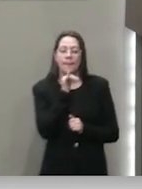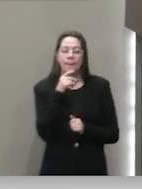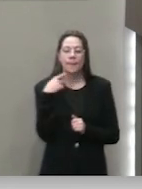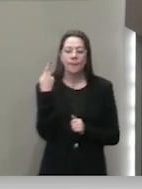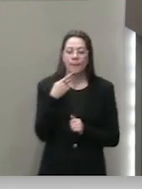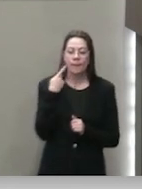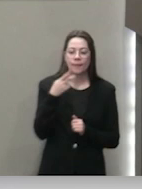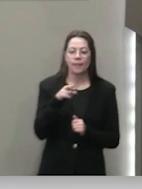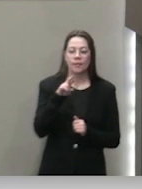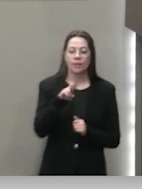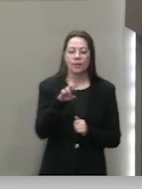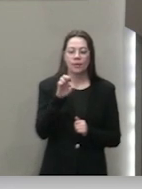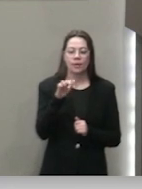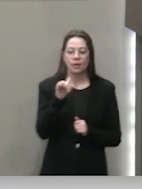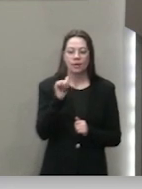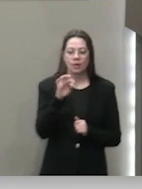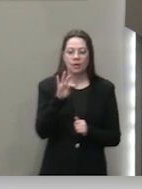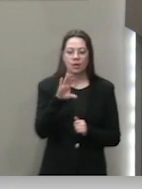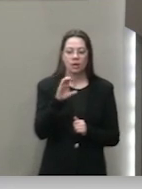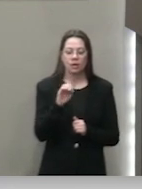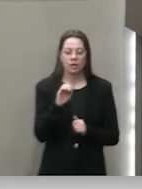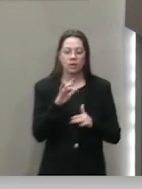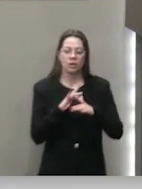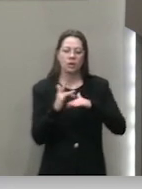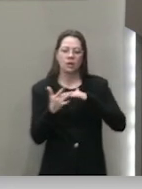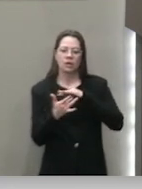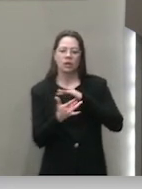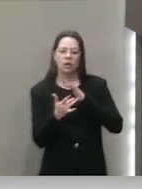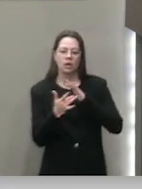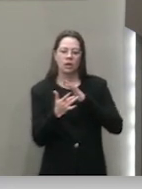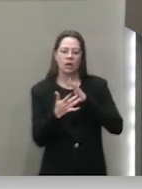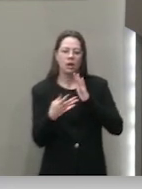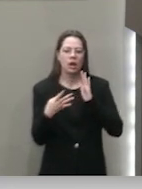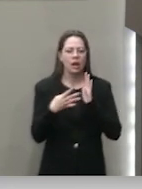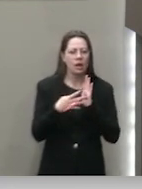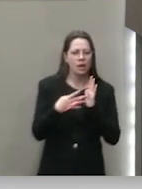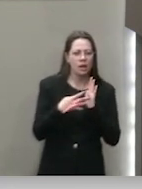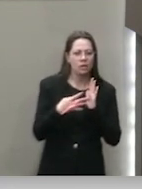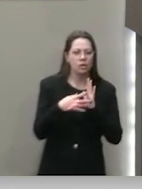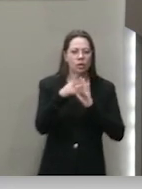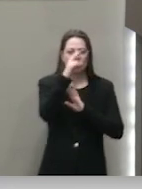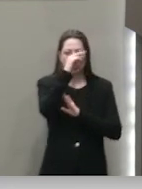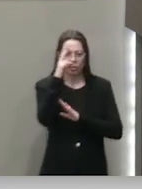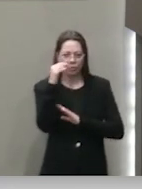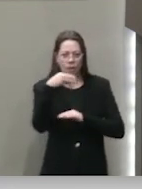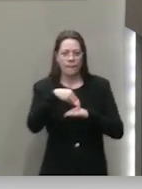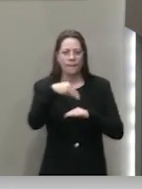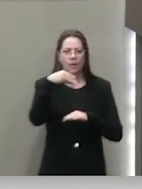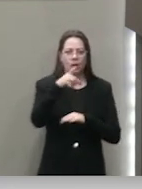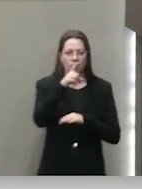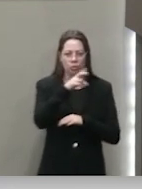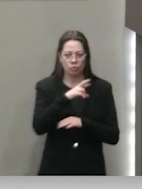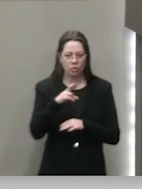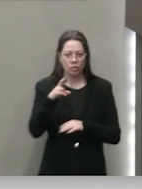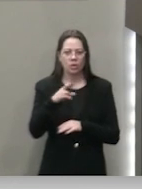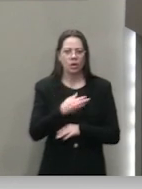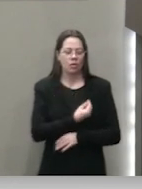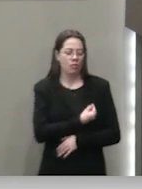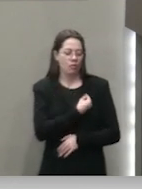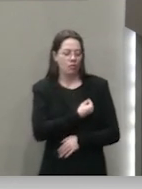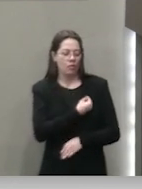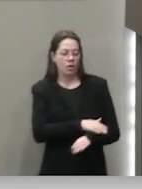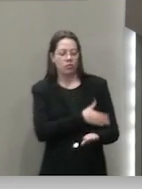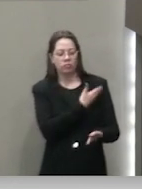Tchequinho, da nossa rede municipal, são mestres, são doutores, pessoas que passaram a sua vida